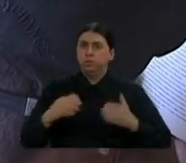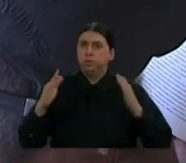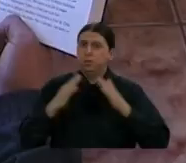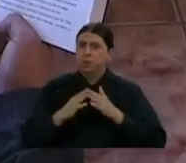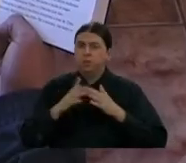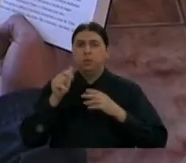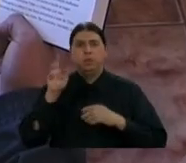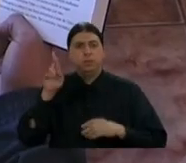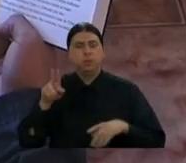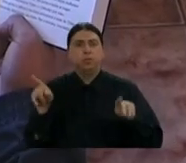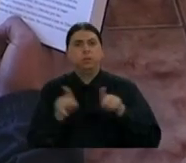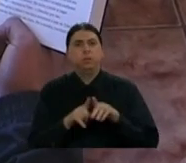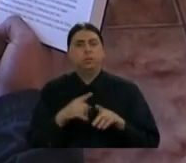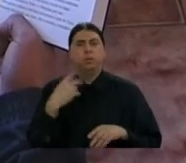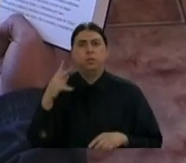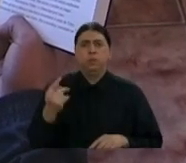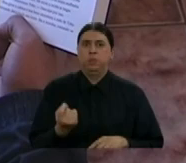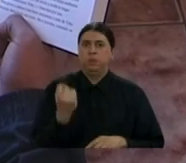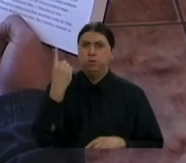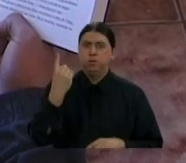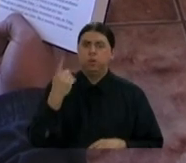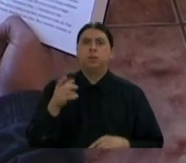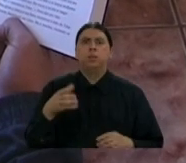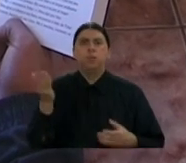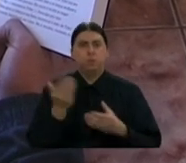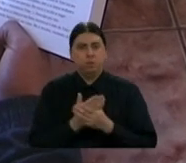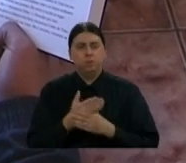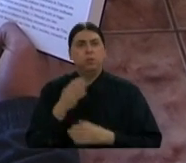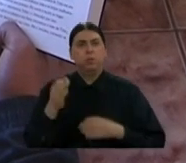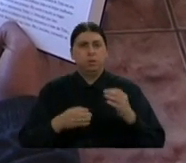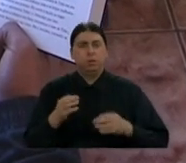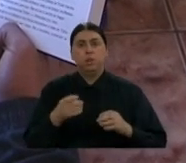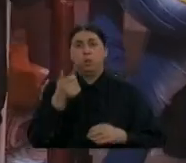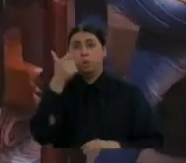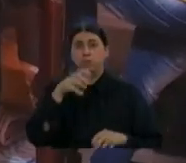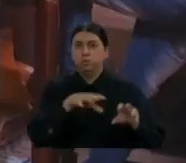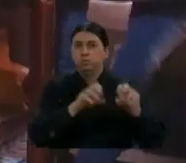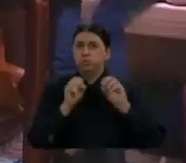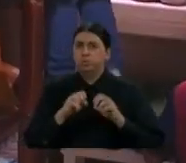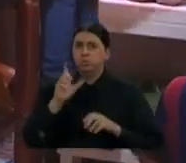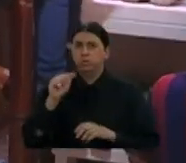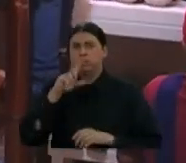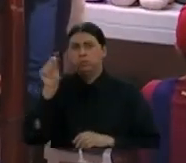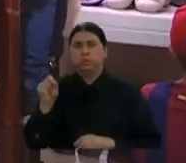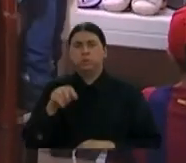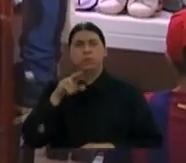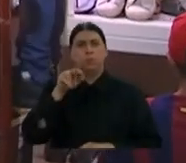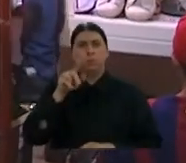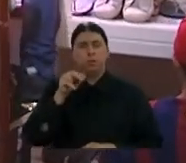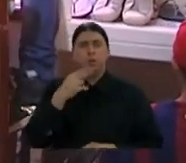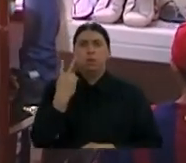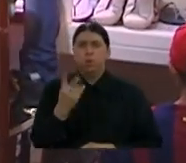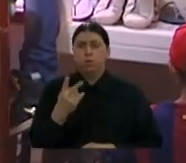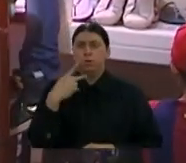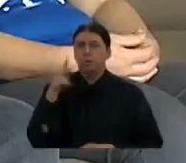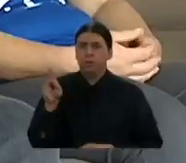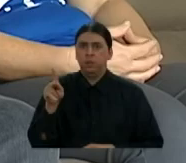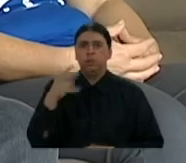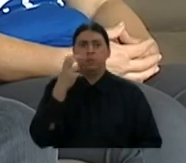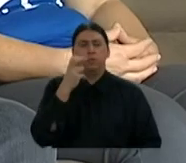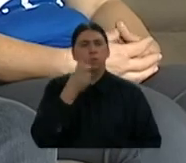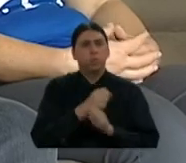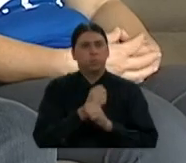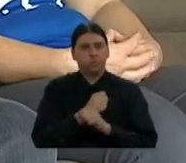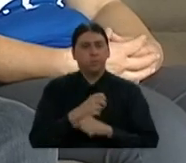casa lá uma delas está com situação jurídica definida para a doação outros dois irmãos que vivem aqui há cinco anos quem